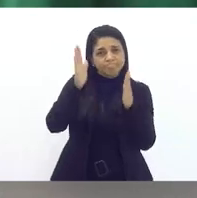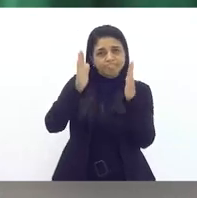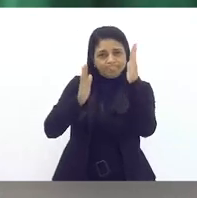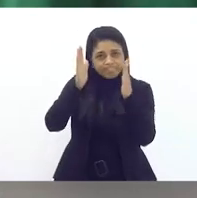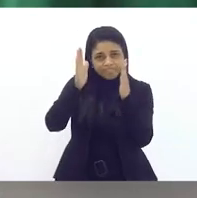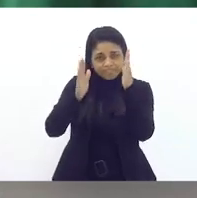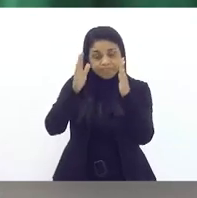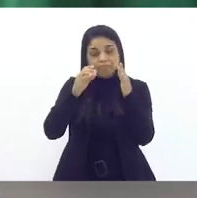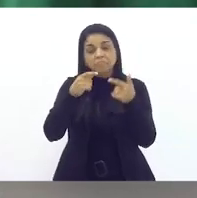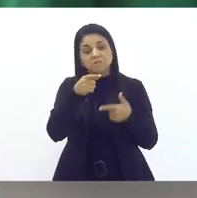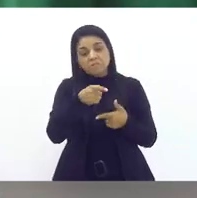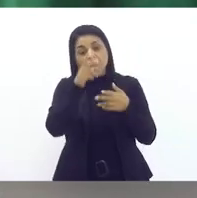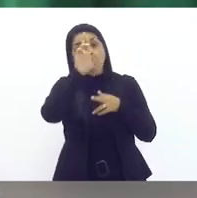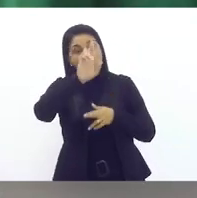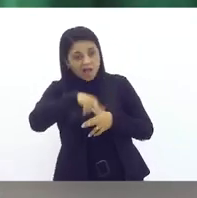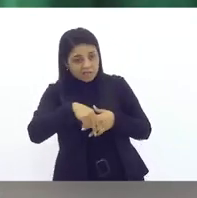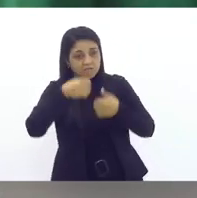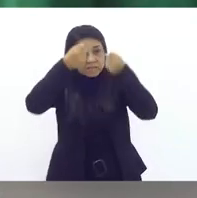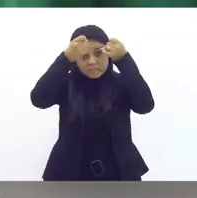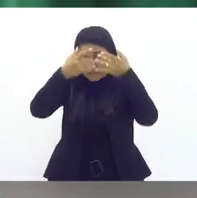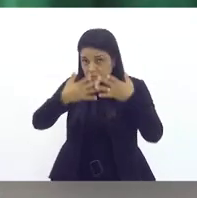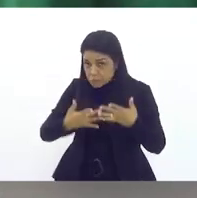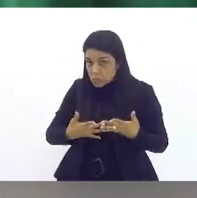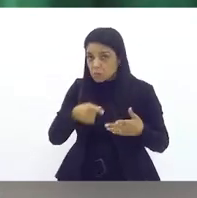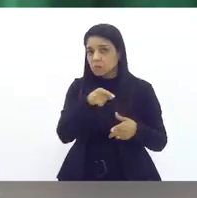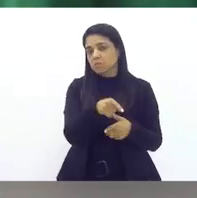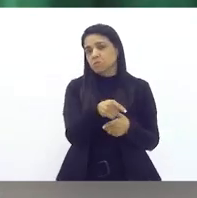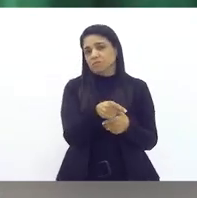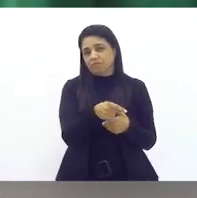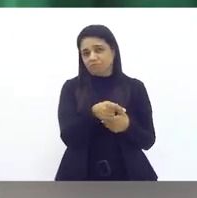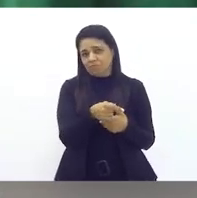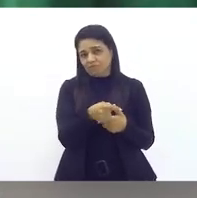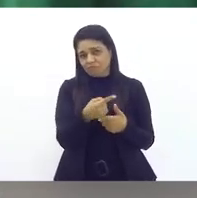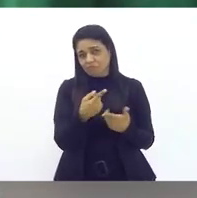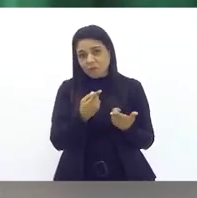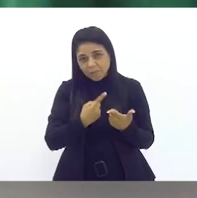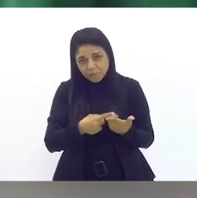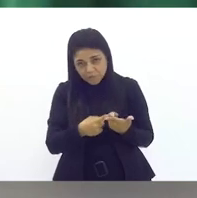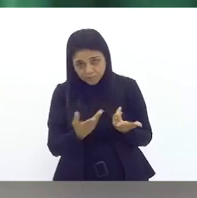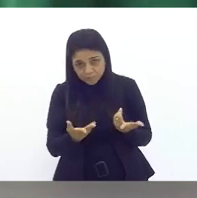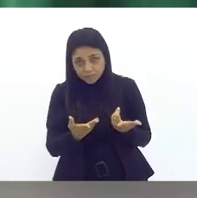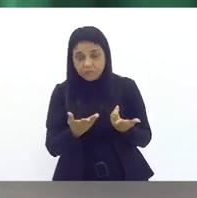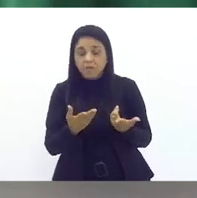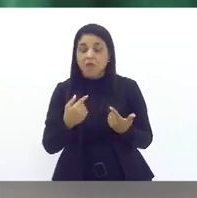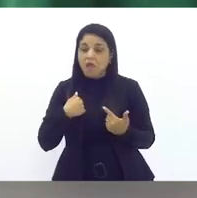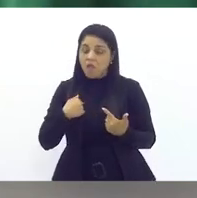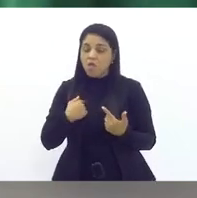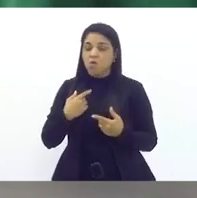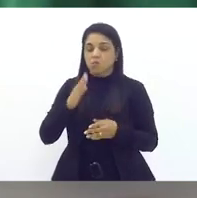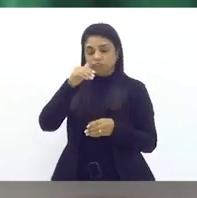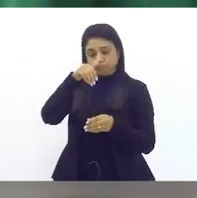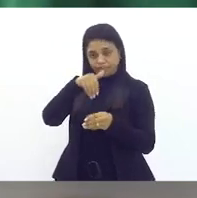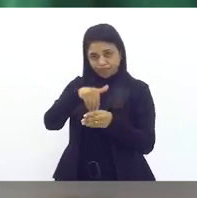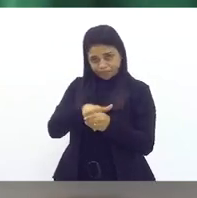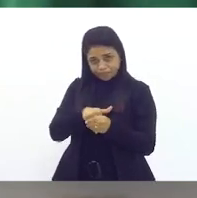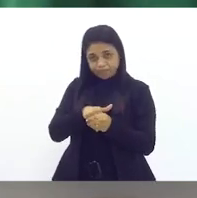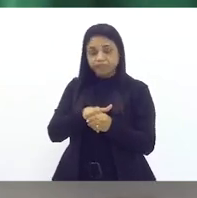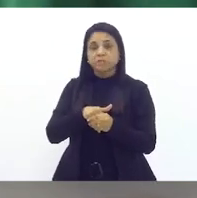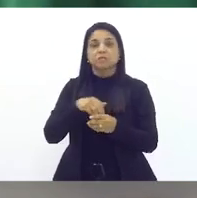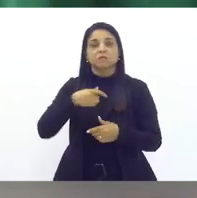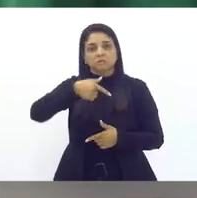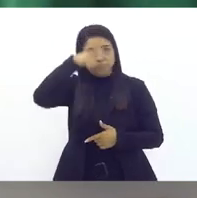senhora acabou de colocar. Deputado Gaspar, eu votamos contra. Que bom, pois é. E me parece que